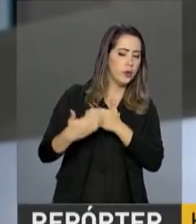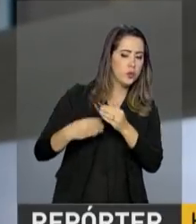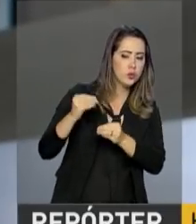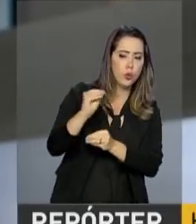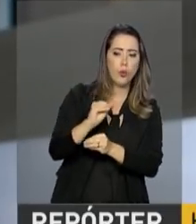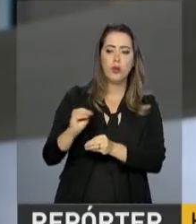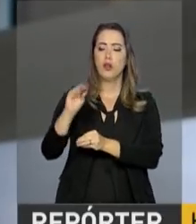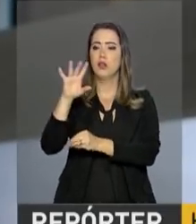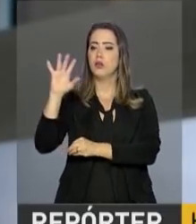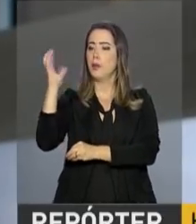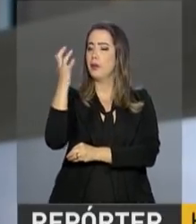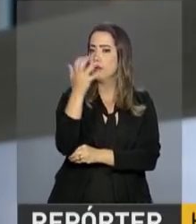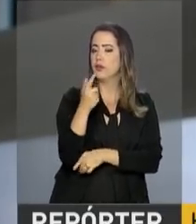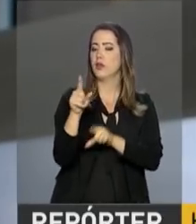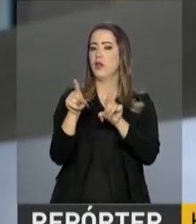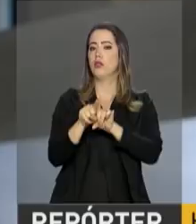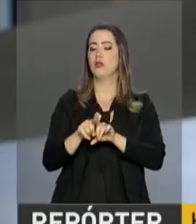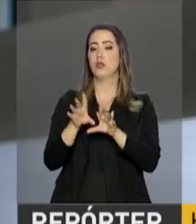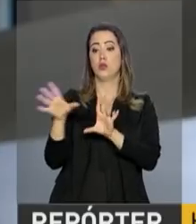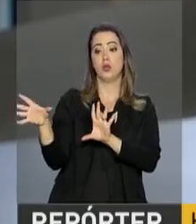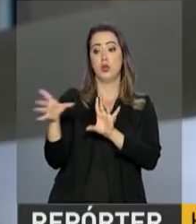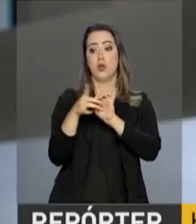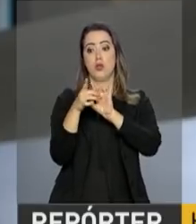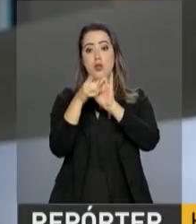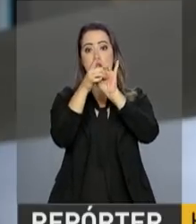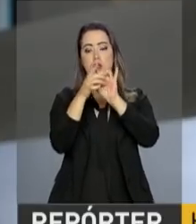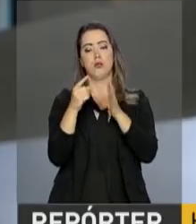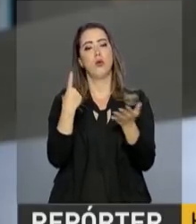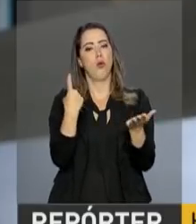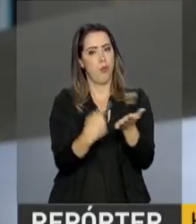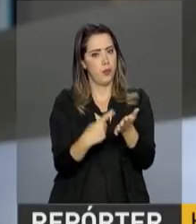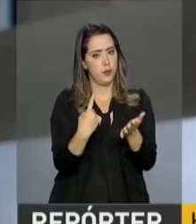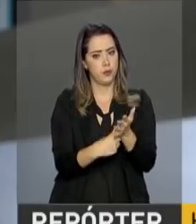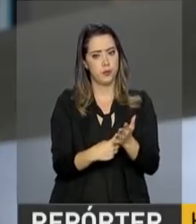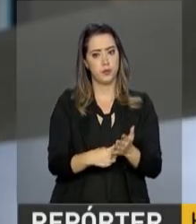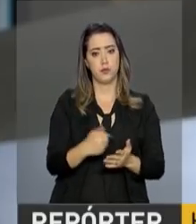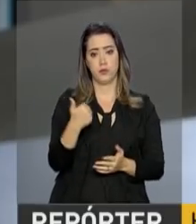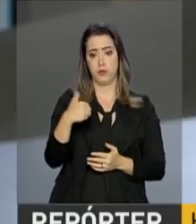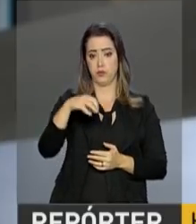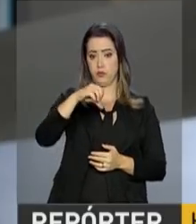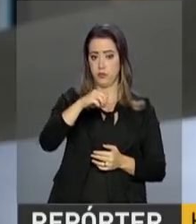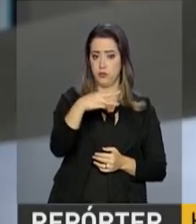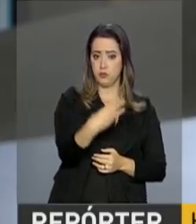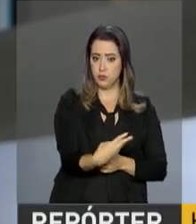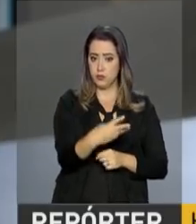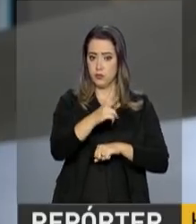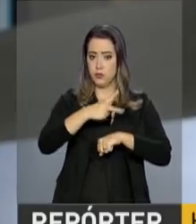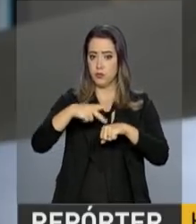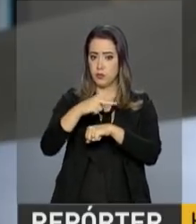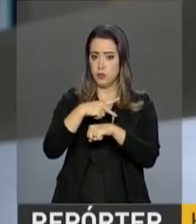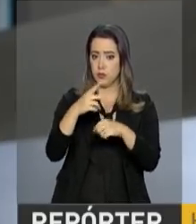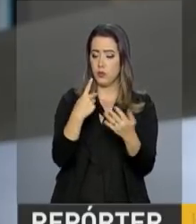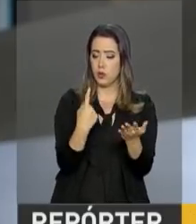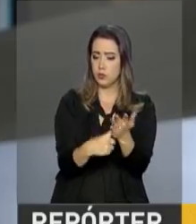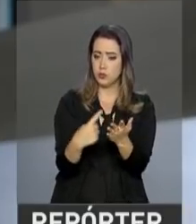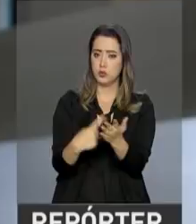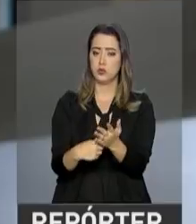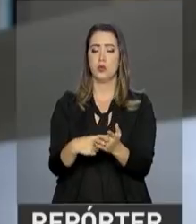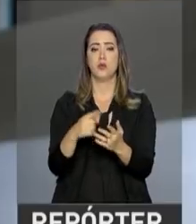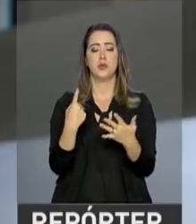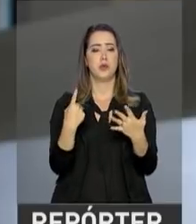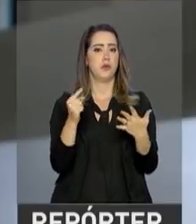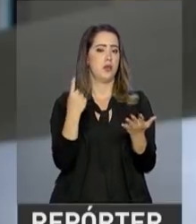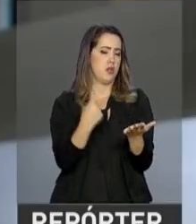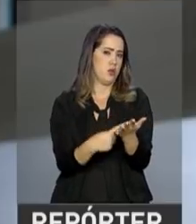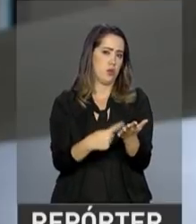foram compacto compactados e compactuadas por 193 signatários dessa agenda 2030 são